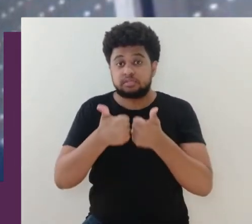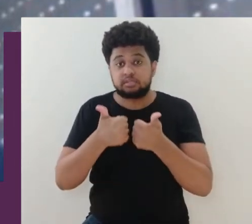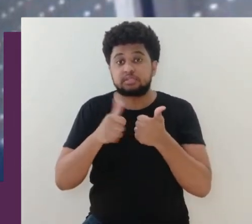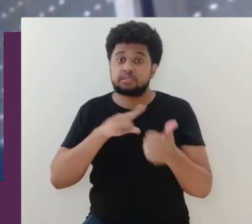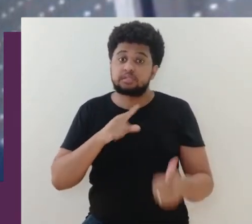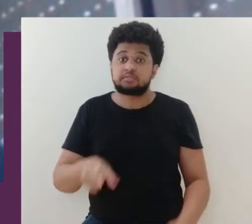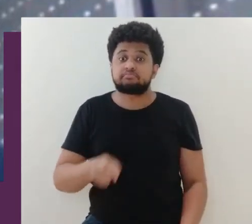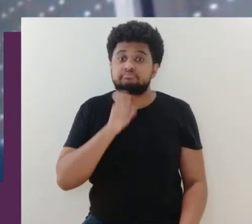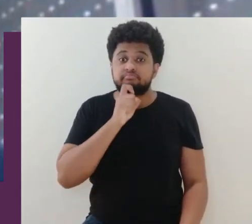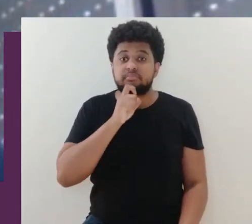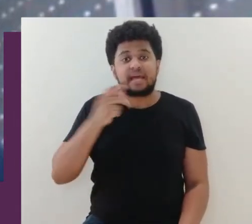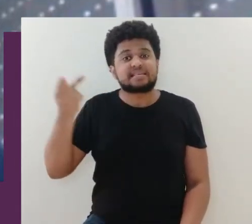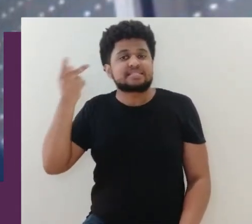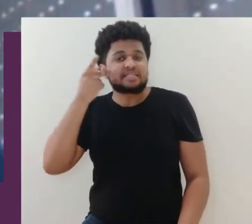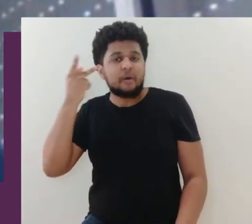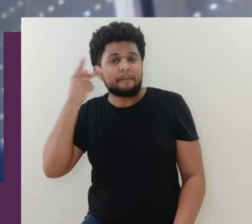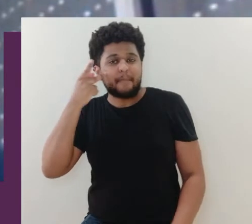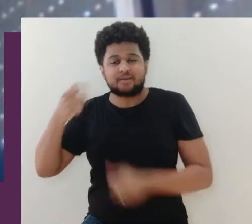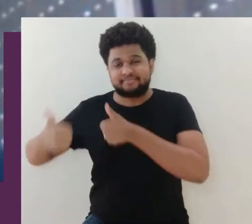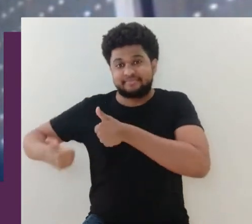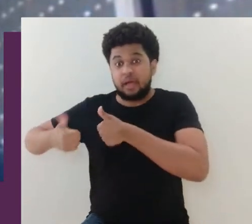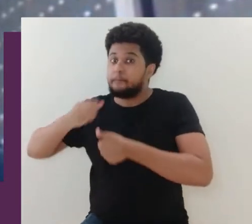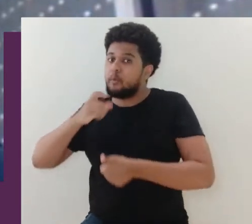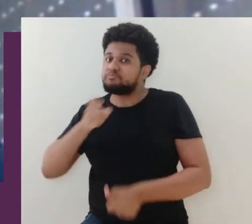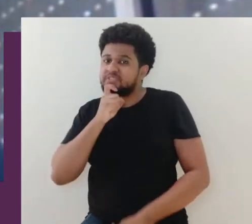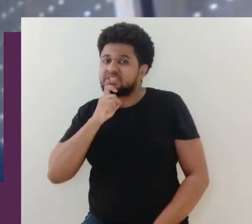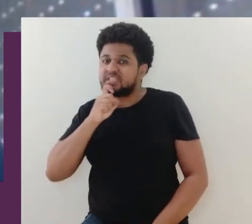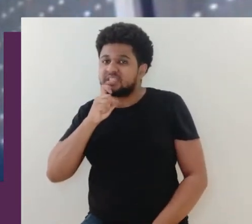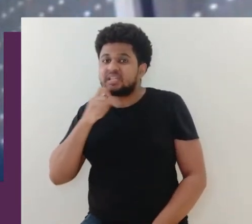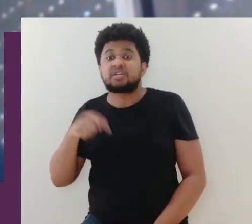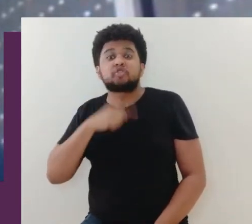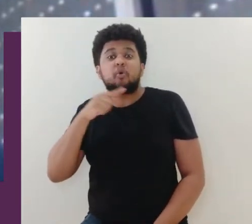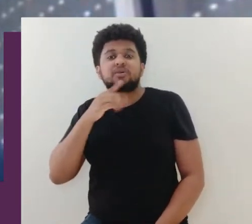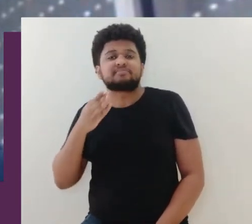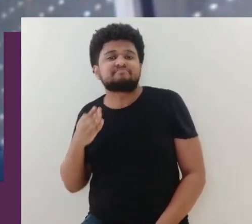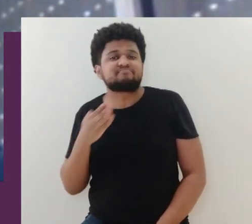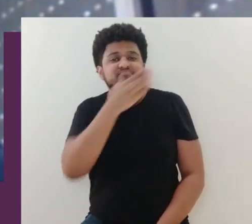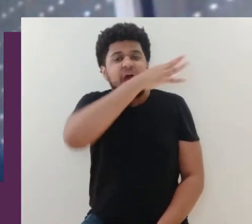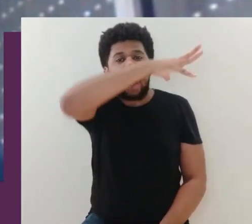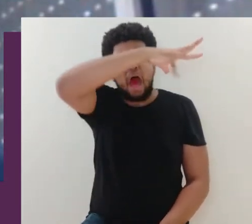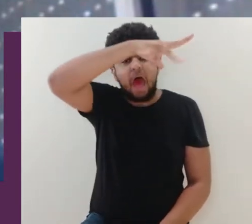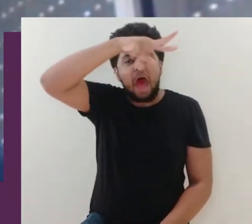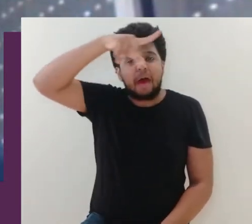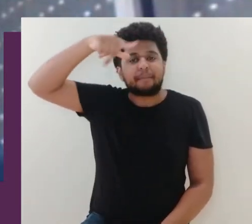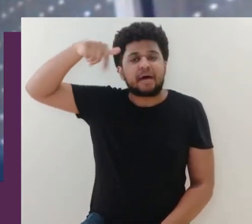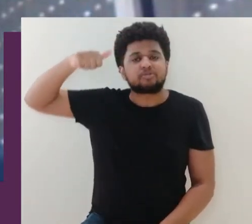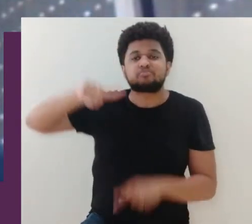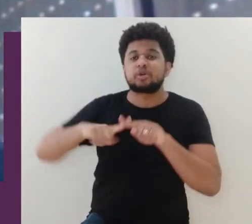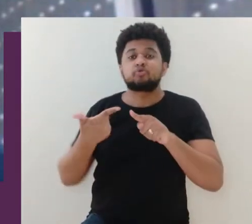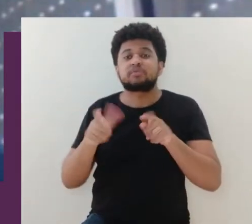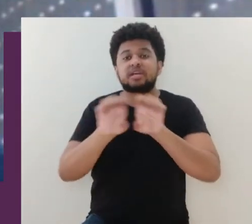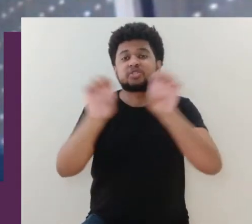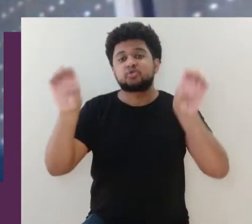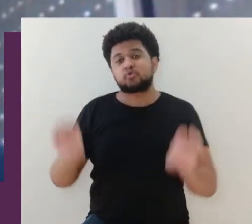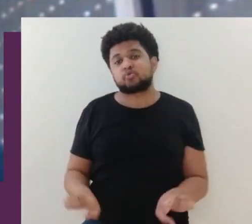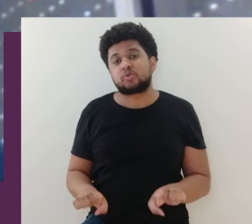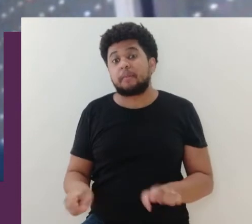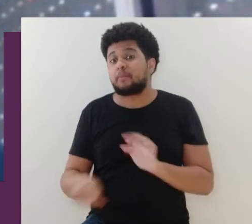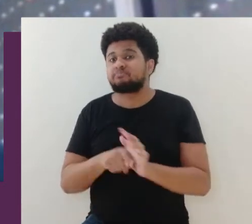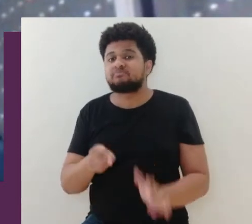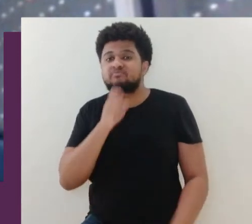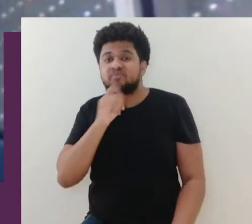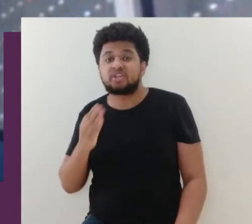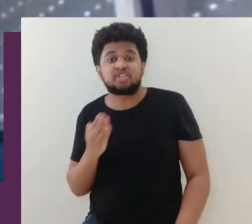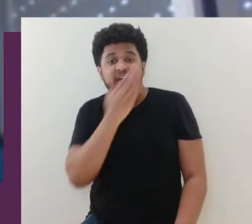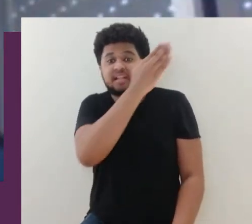mantida refrigerada em São Paulo, mas ela não consegue chegar no interior do Amazonas porque não tem estrutura para isso. Aí chegar lá, a